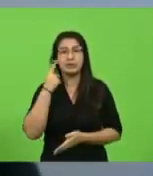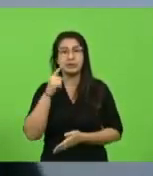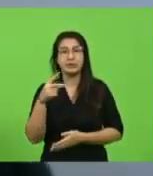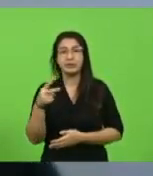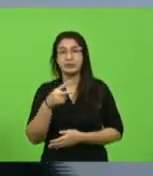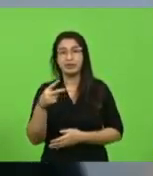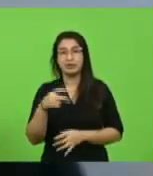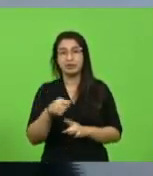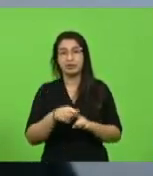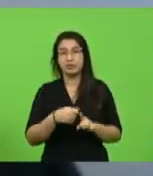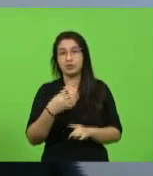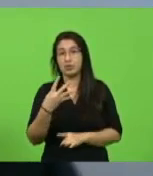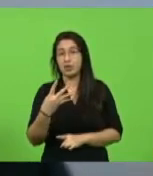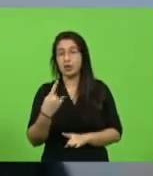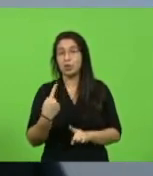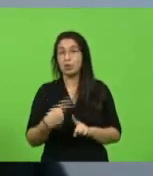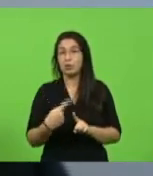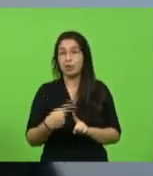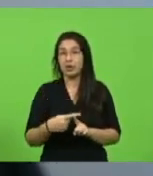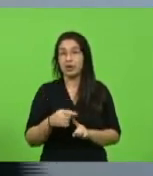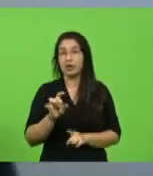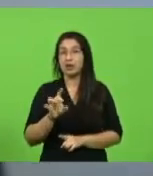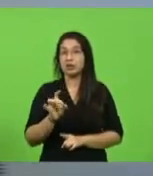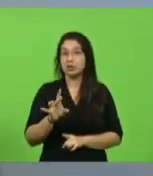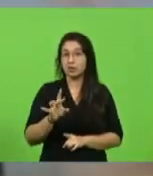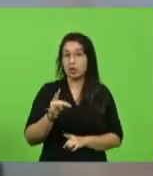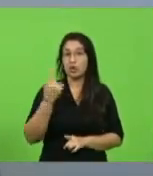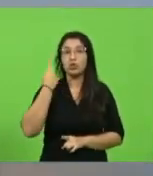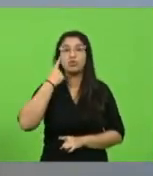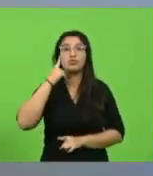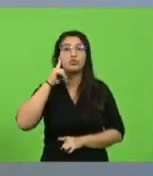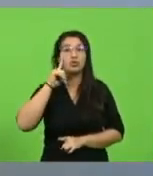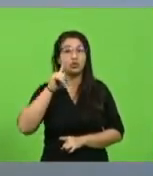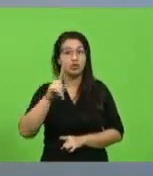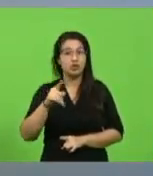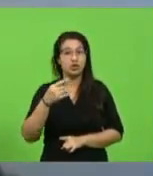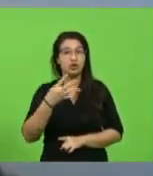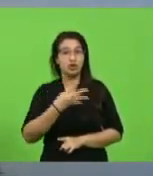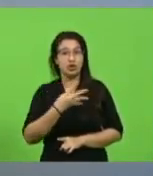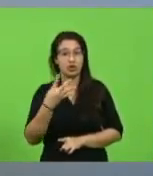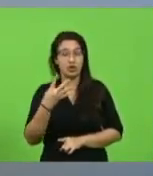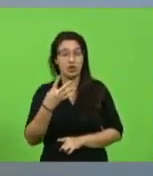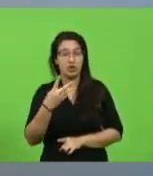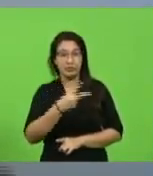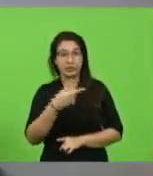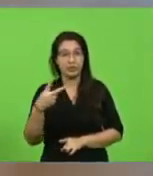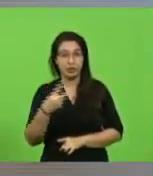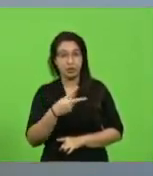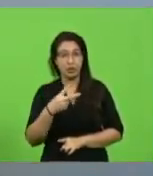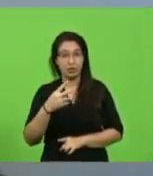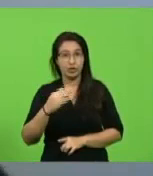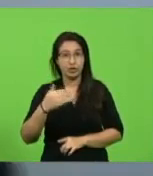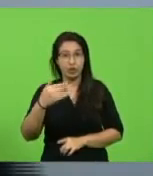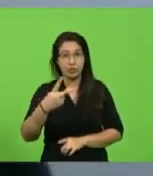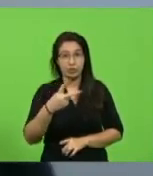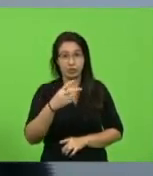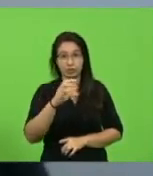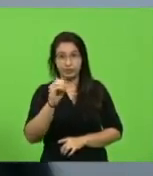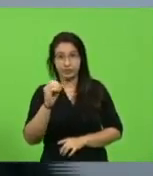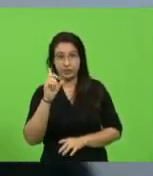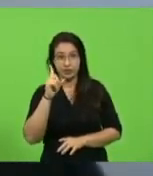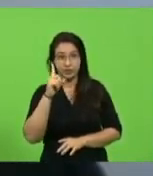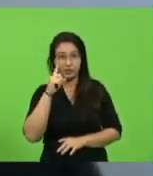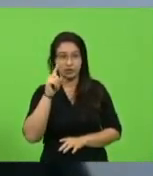4, pois apenas a partir de tal data, mais de 20 dias após a sapiência de todas as recomendações